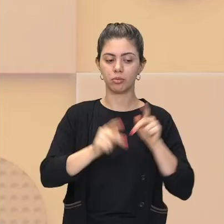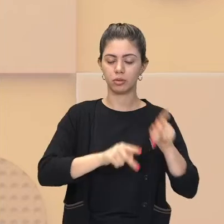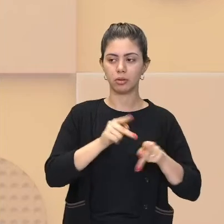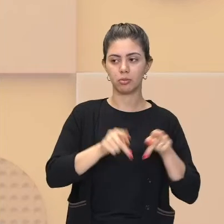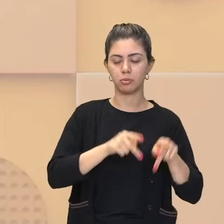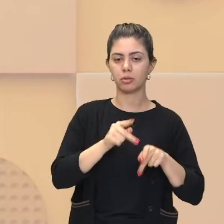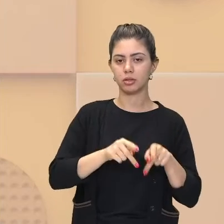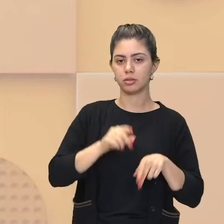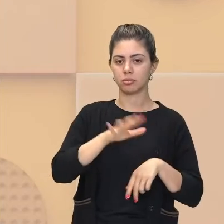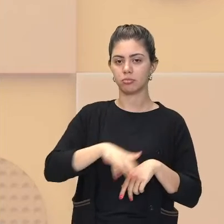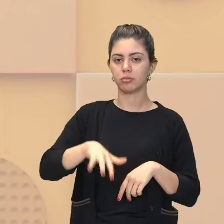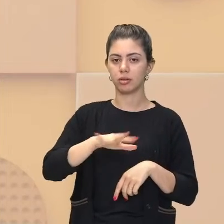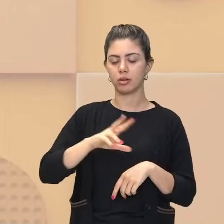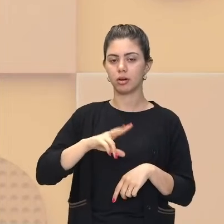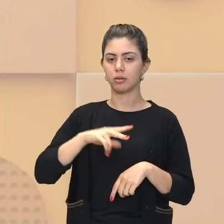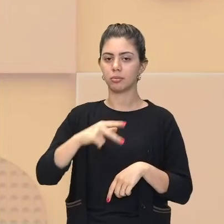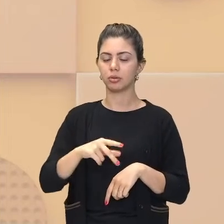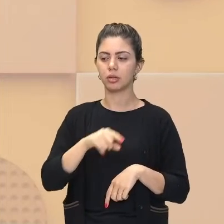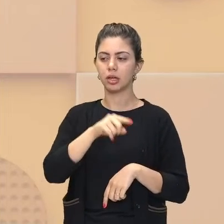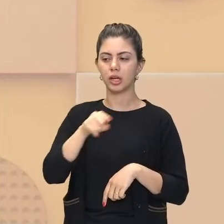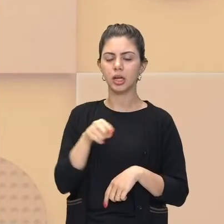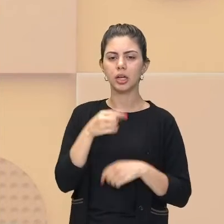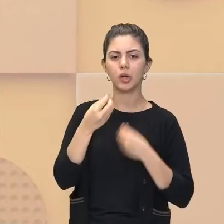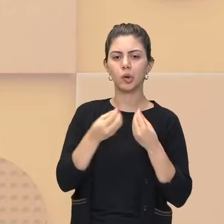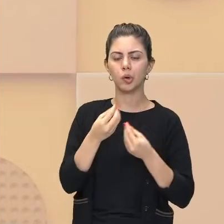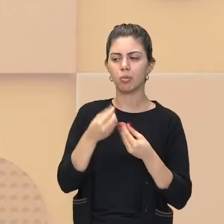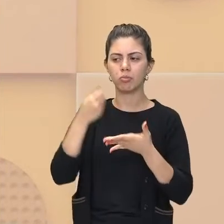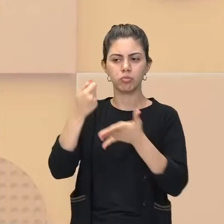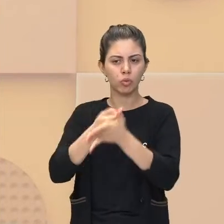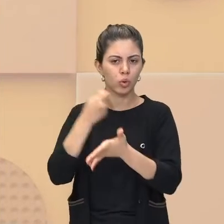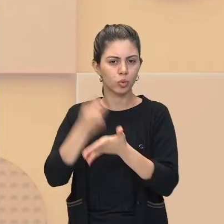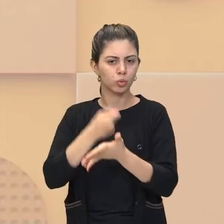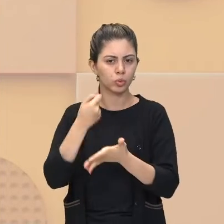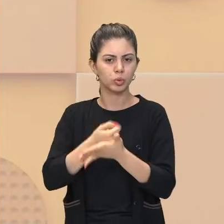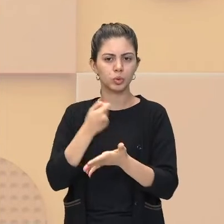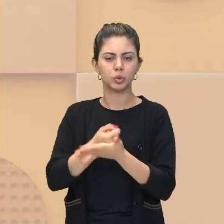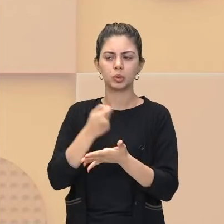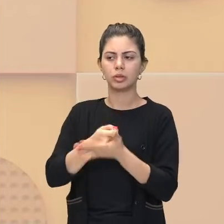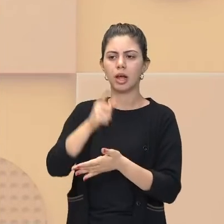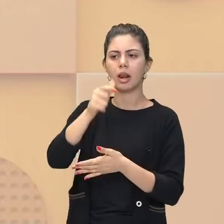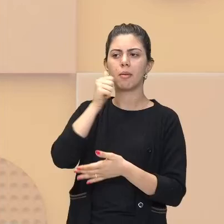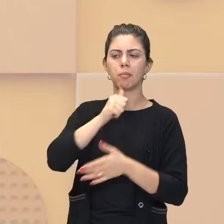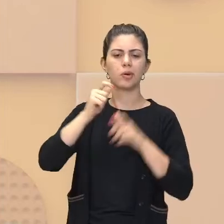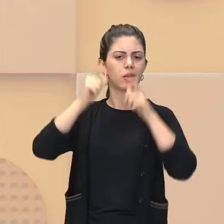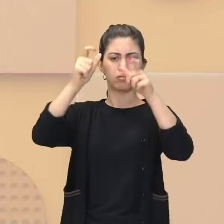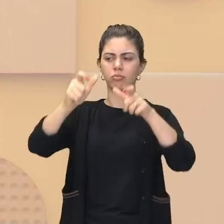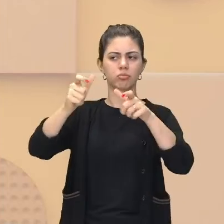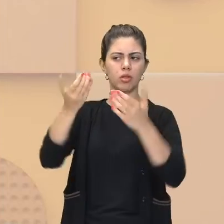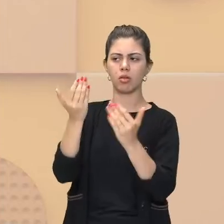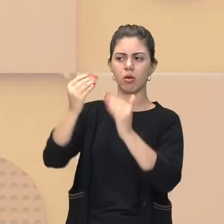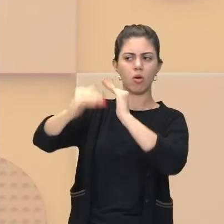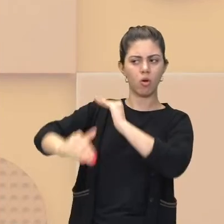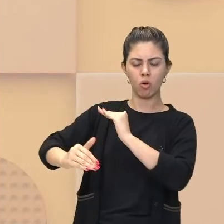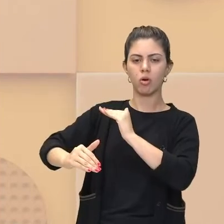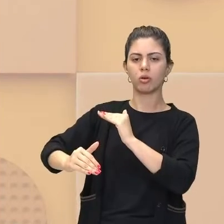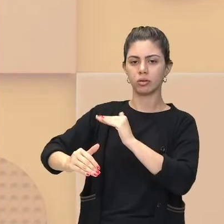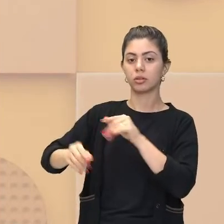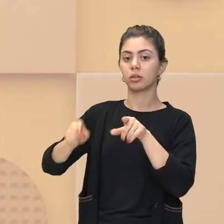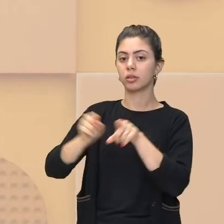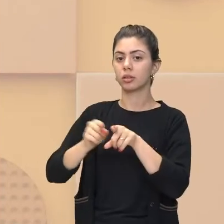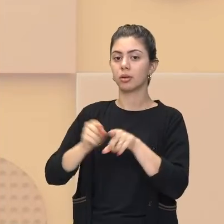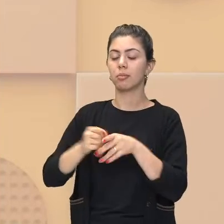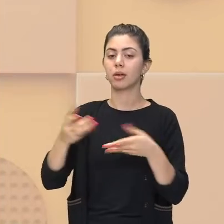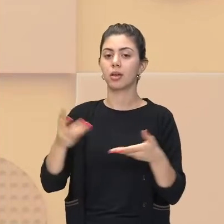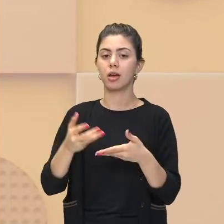sociedade portuguesa, eles vão lutar contra a coroação de Dona Beatriz e contra uma possível anexação